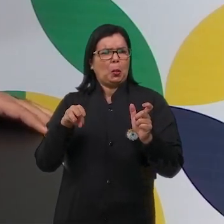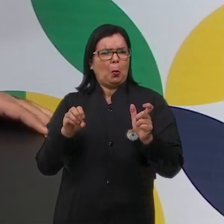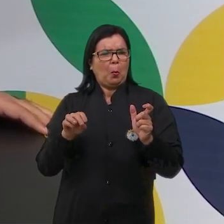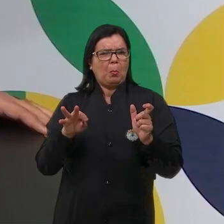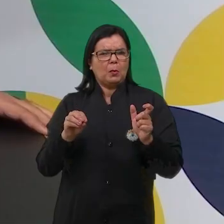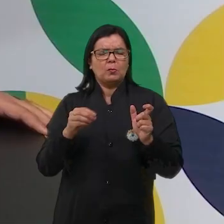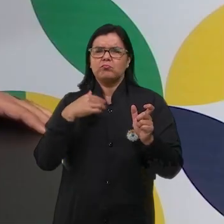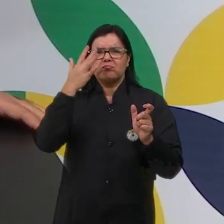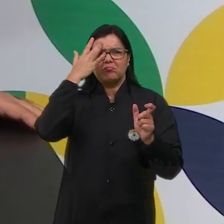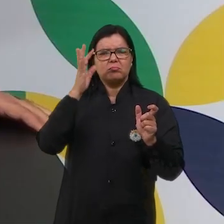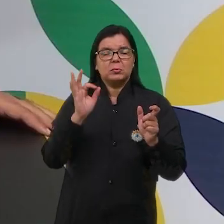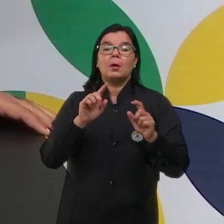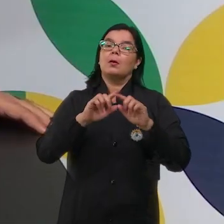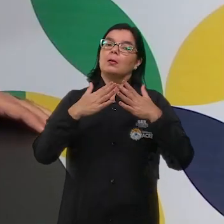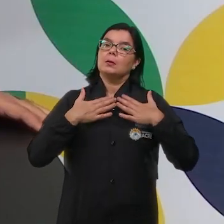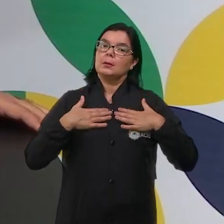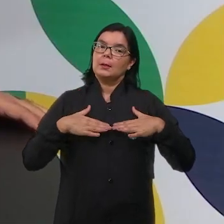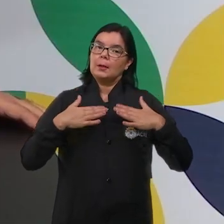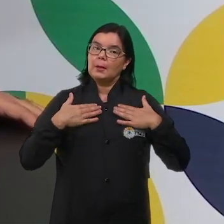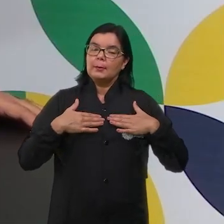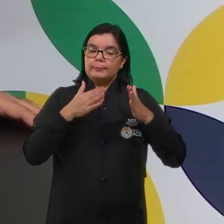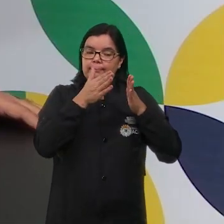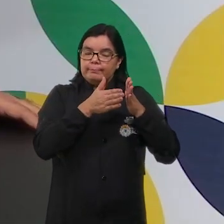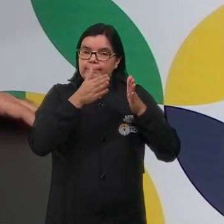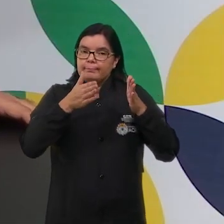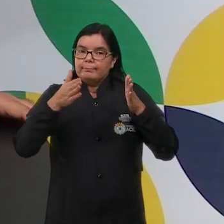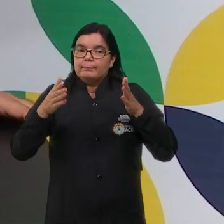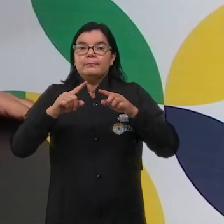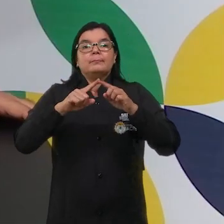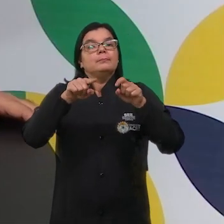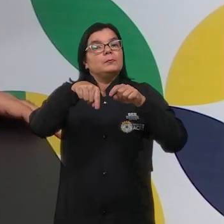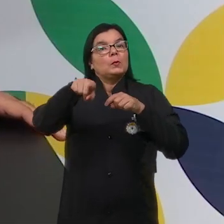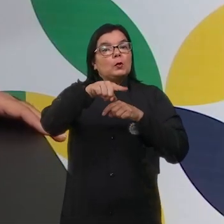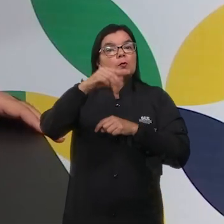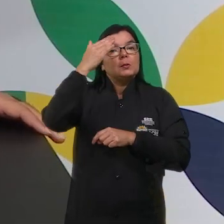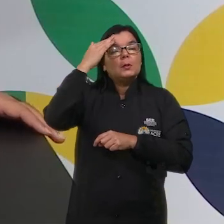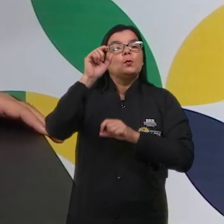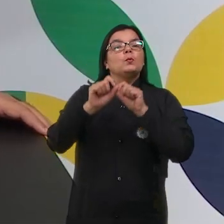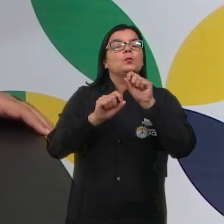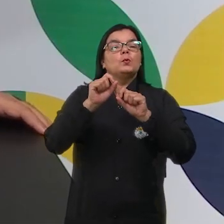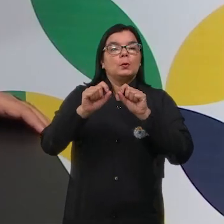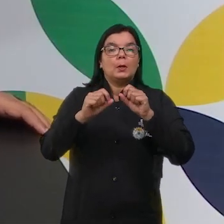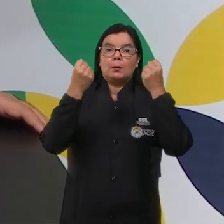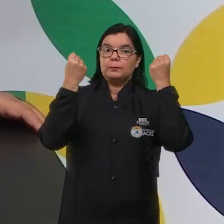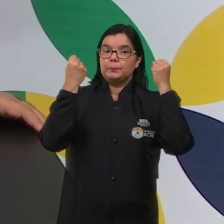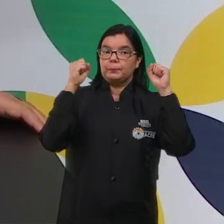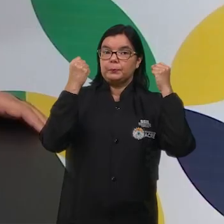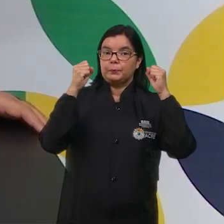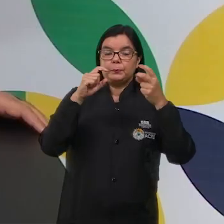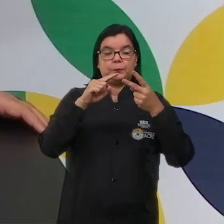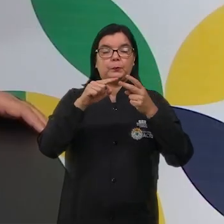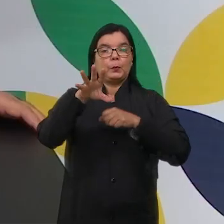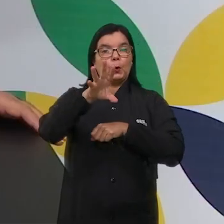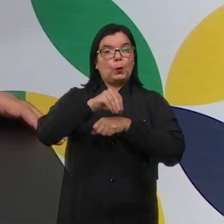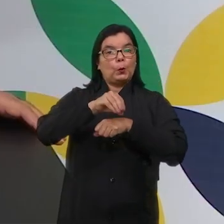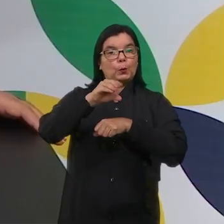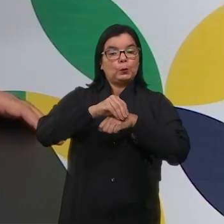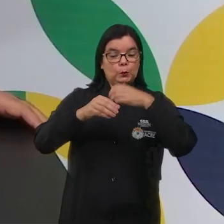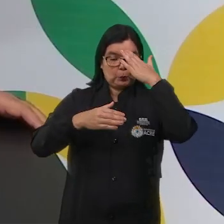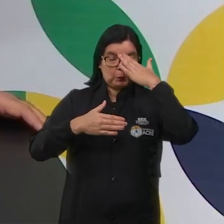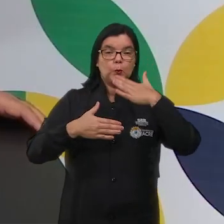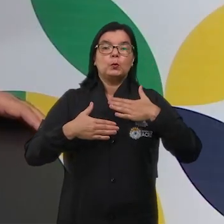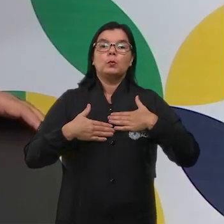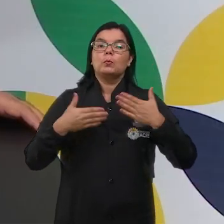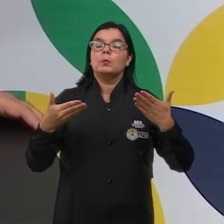direito. Calma que a gente vai passar por cada uma, mas o que eu quero que você entenda é educação física, conhecimento sobre o corpo. Então a gente